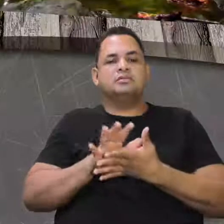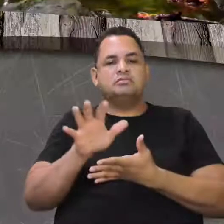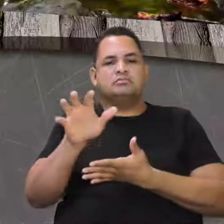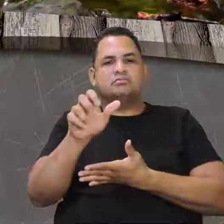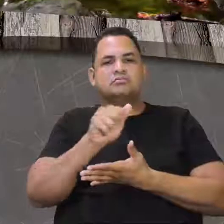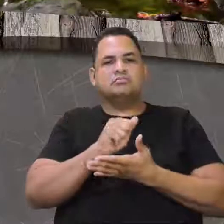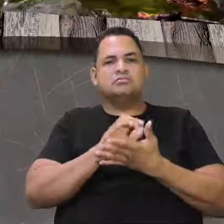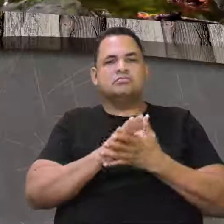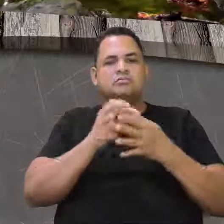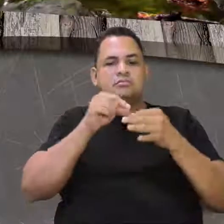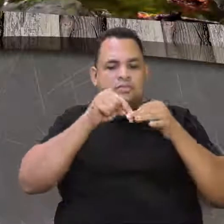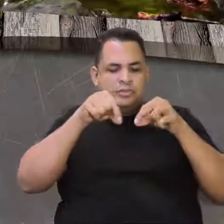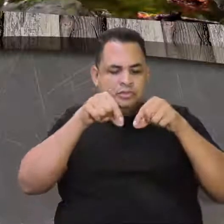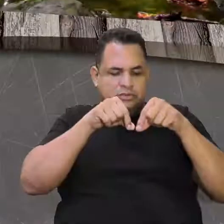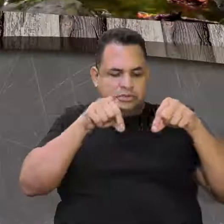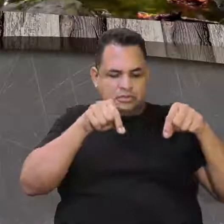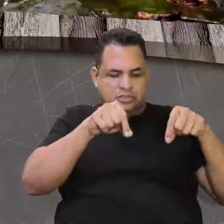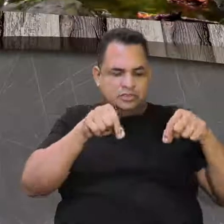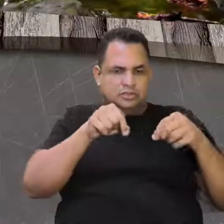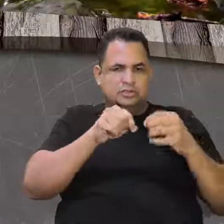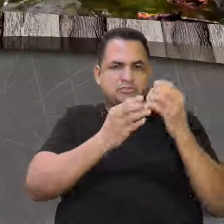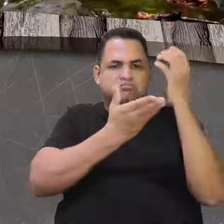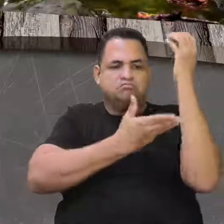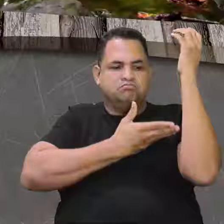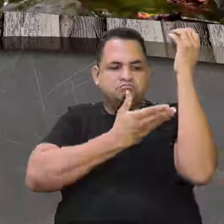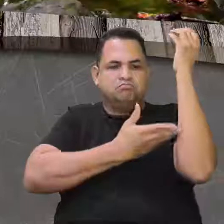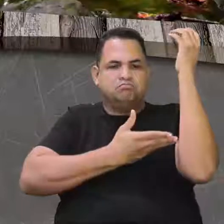pegaram as sementes.